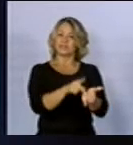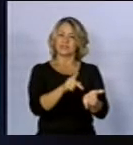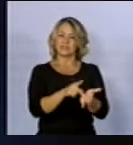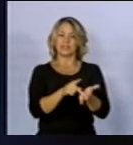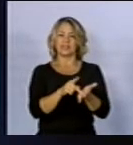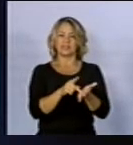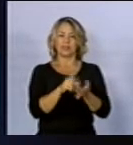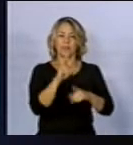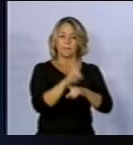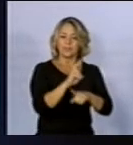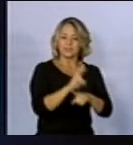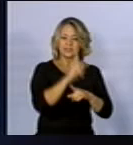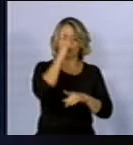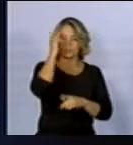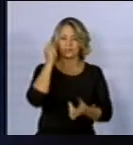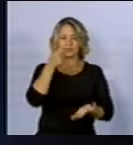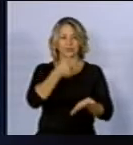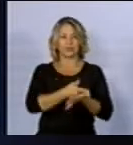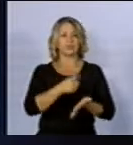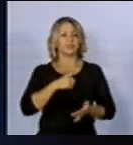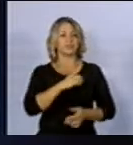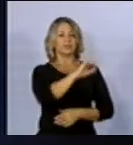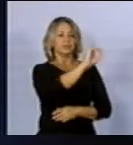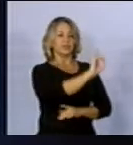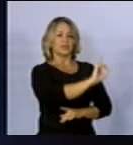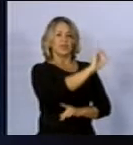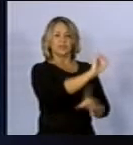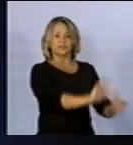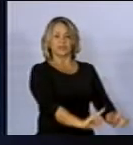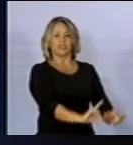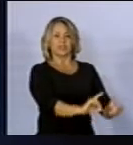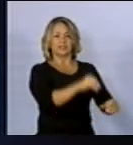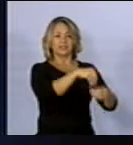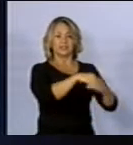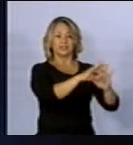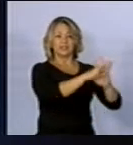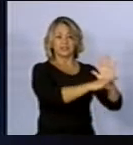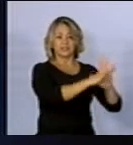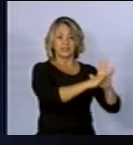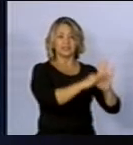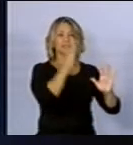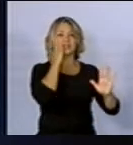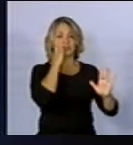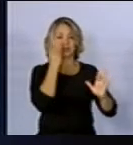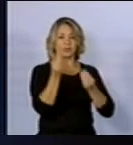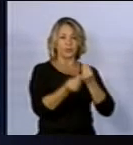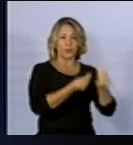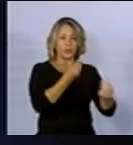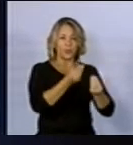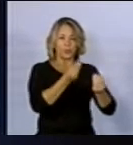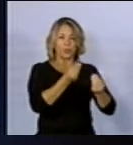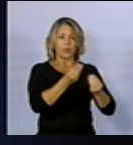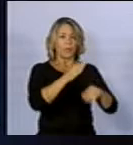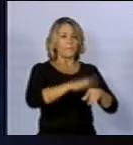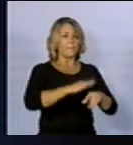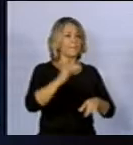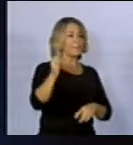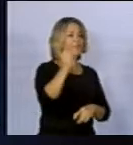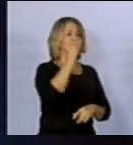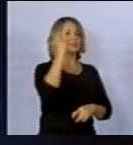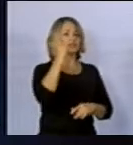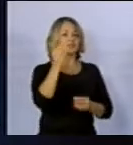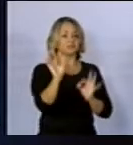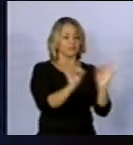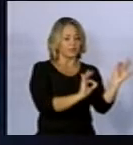do Consumidor quer seja qualificada como um direito fundamental positivado no próprio texto quer seja compreendida como diretriz conformadora da